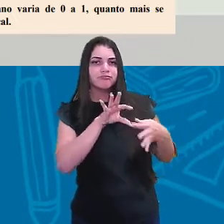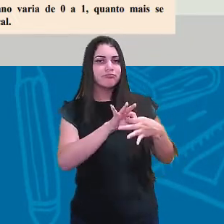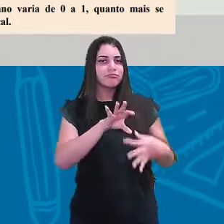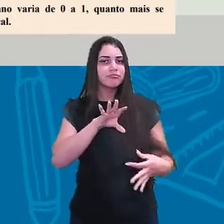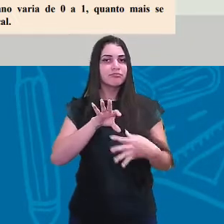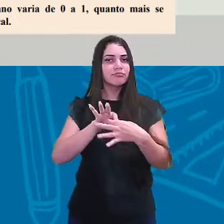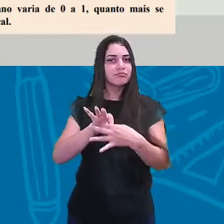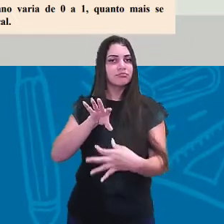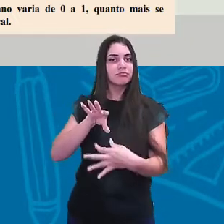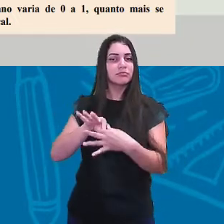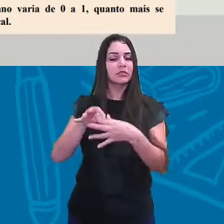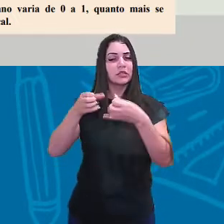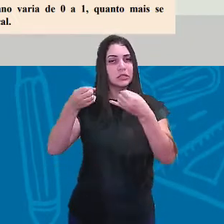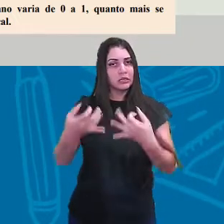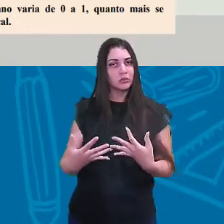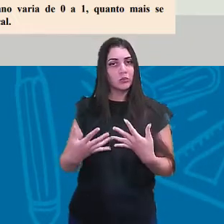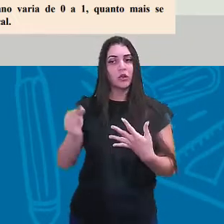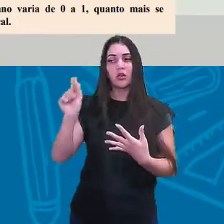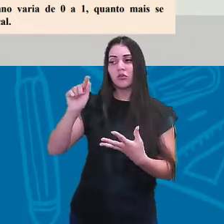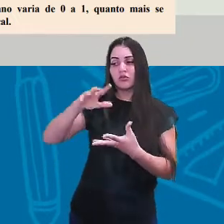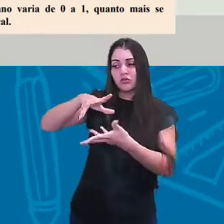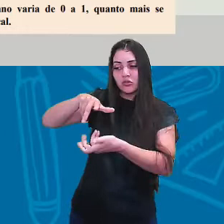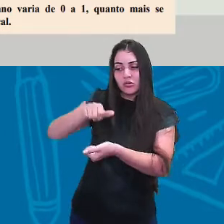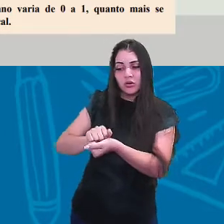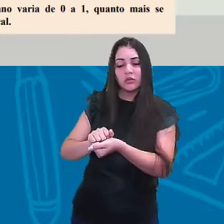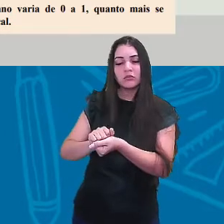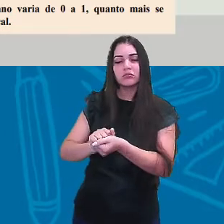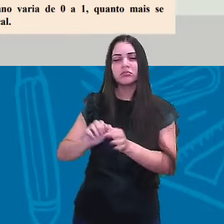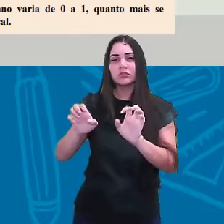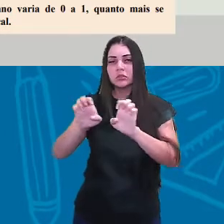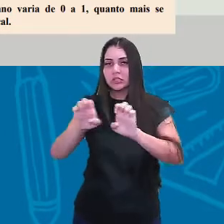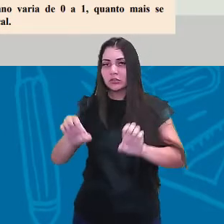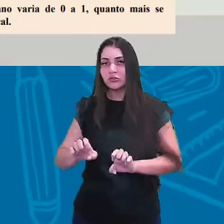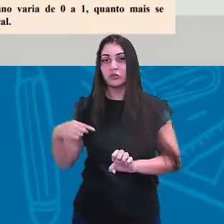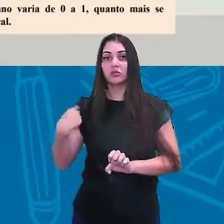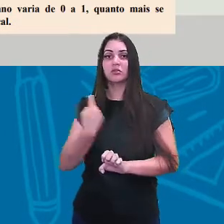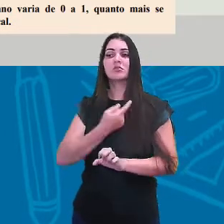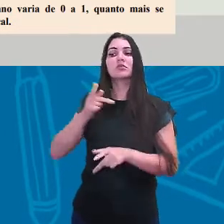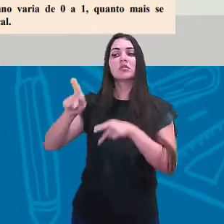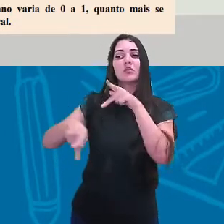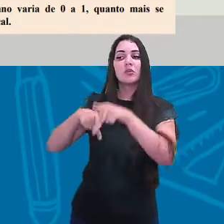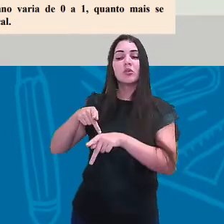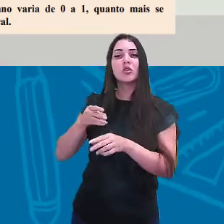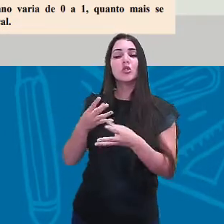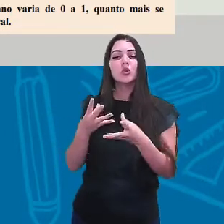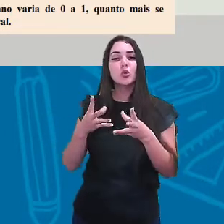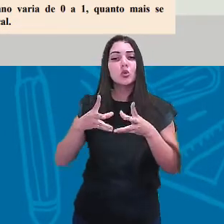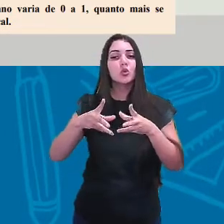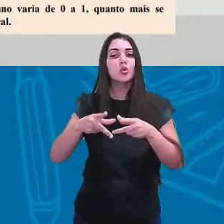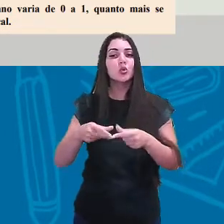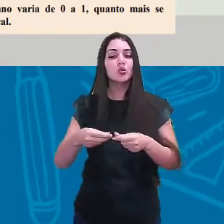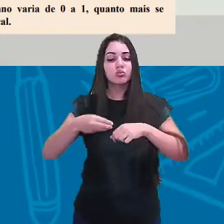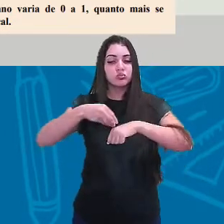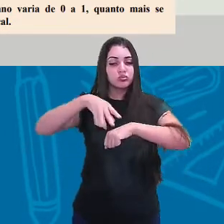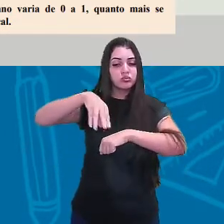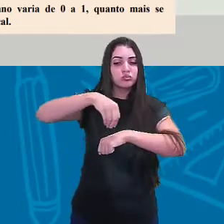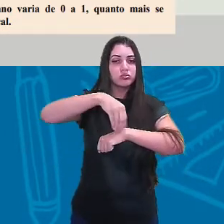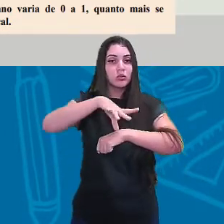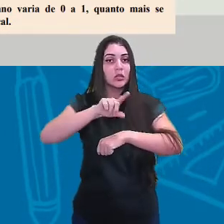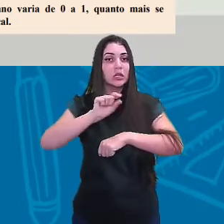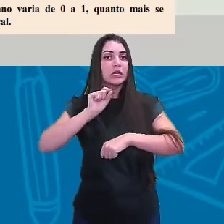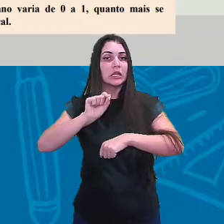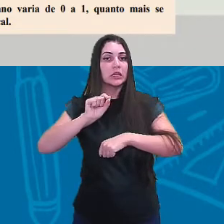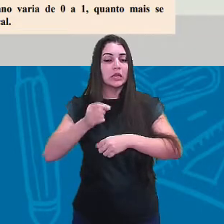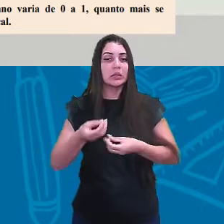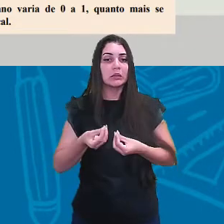está falando geograficamente da estrutura da nossa população e de tudo que é ofertado e o que ela tem para oferecer